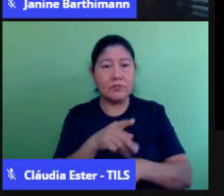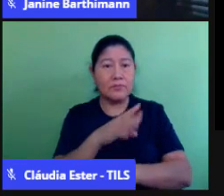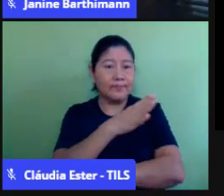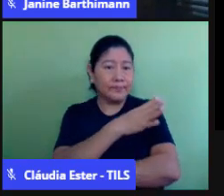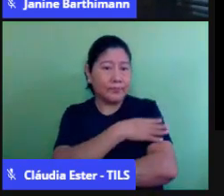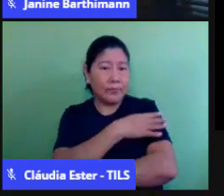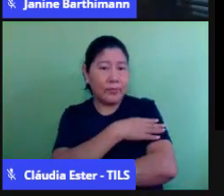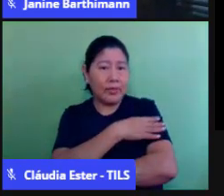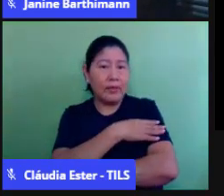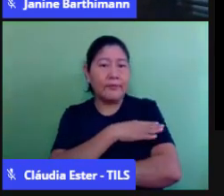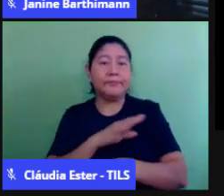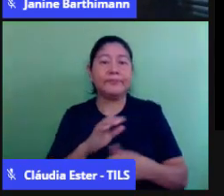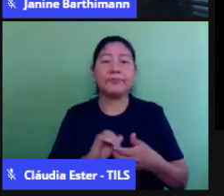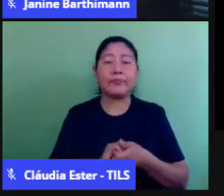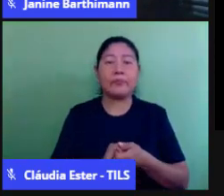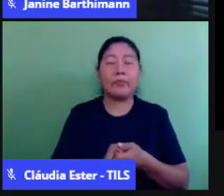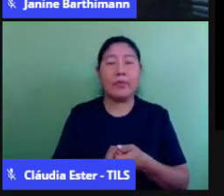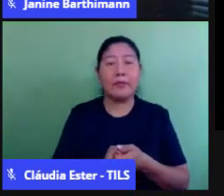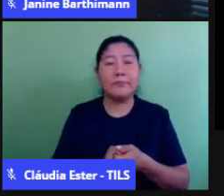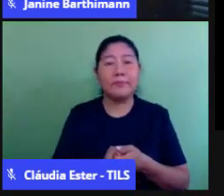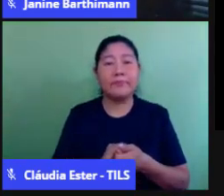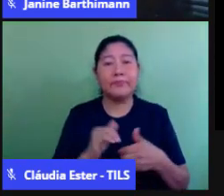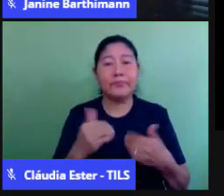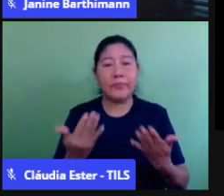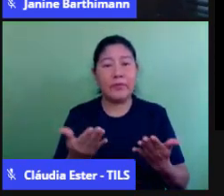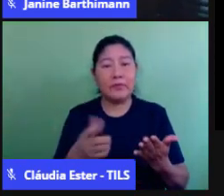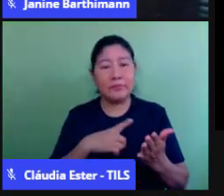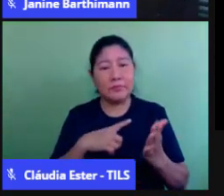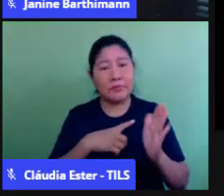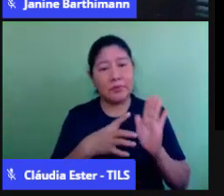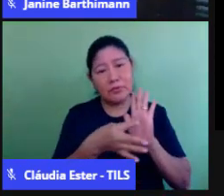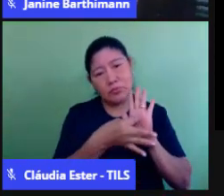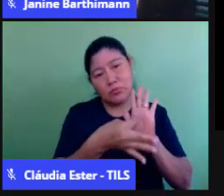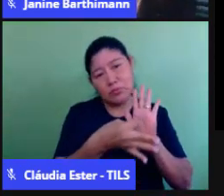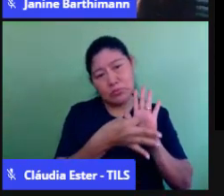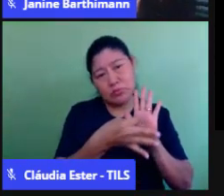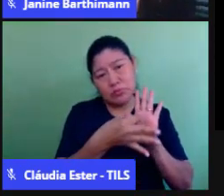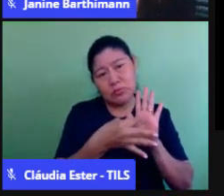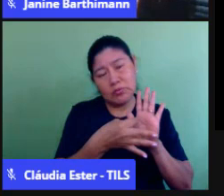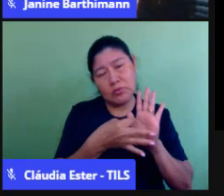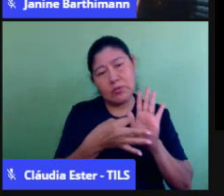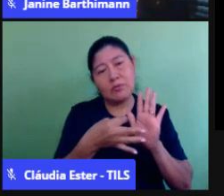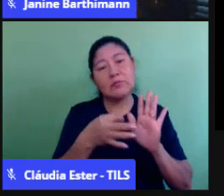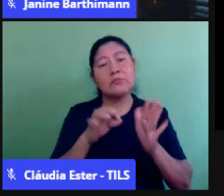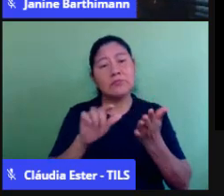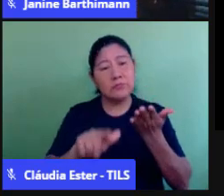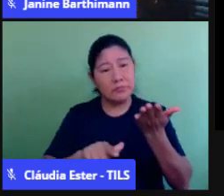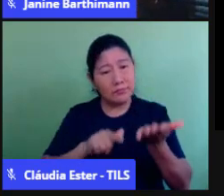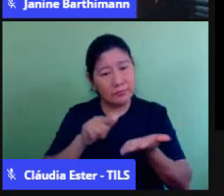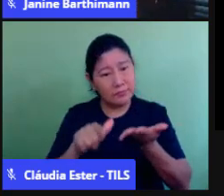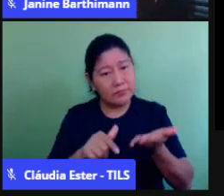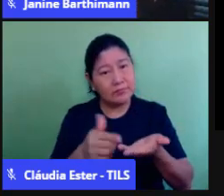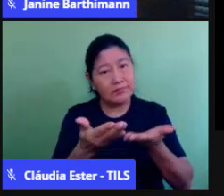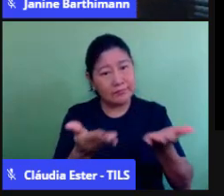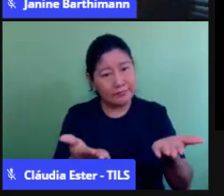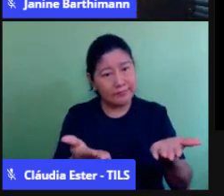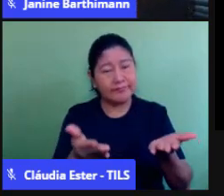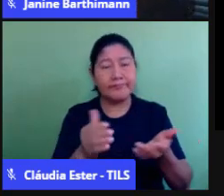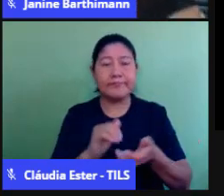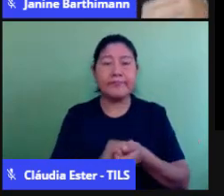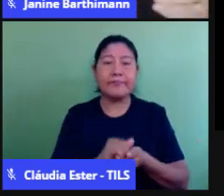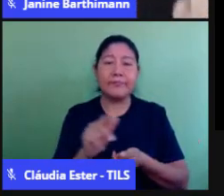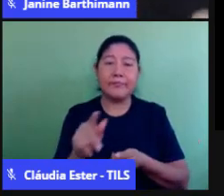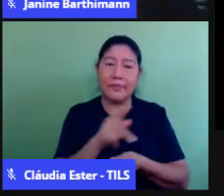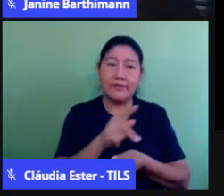fundamental. Então, nós vamos ter aqui uma sugestão de trabalho, né, para você, professor, como nós estamos falando